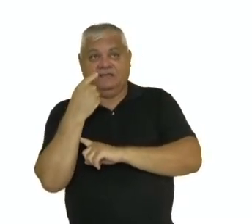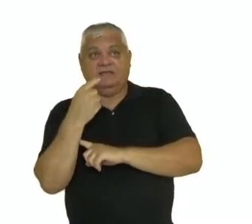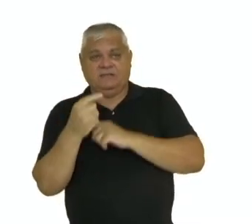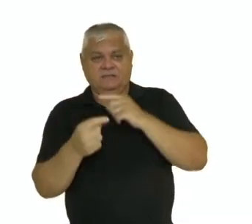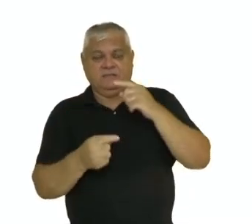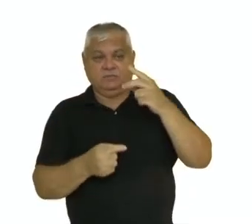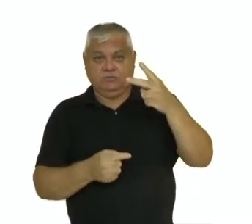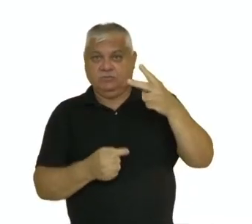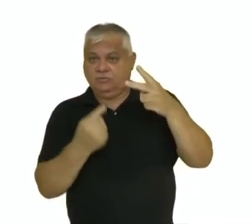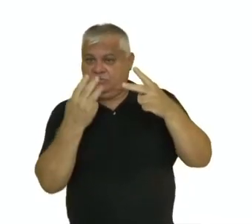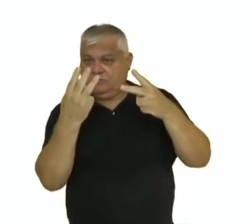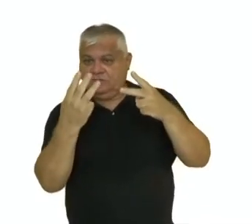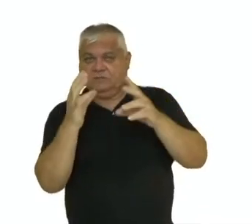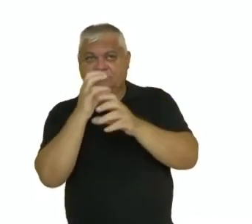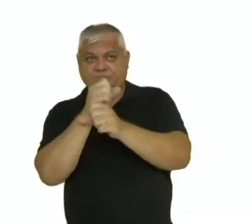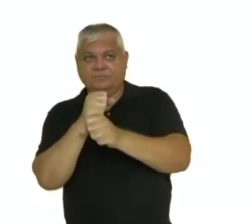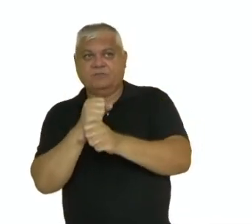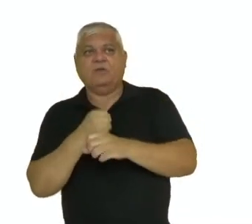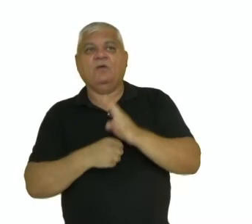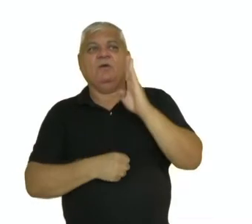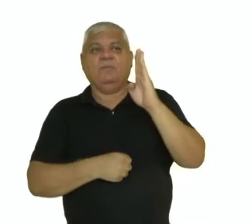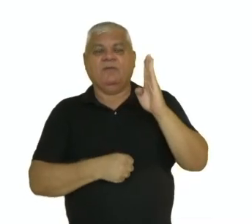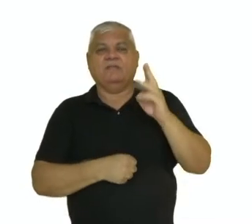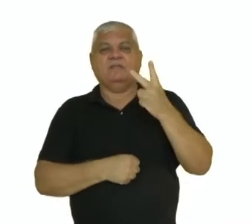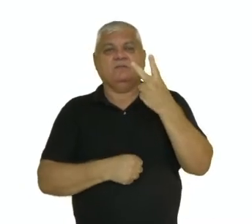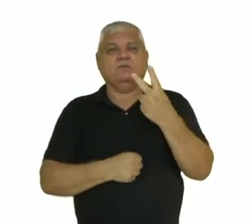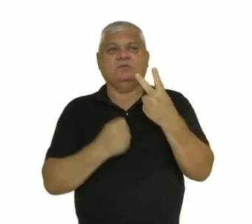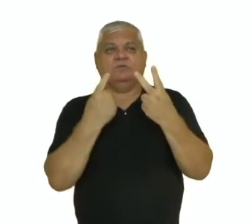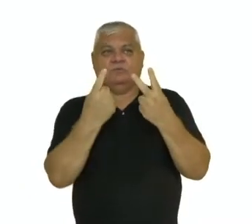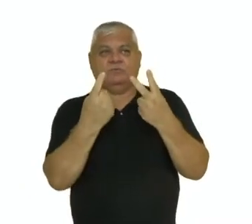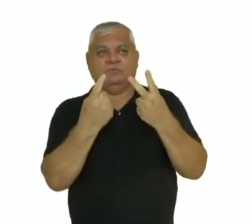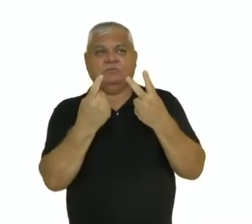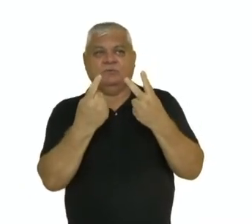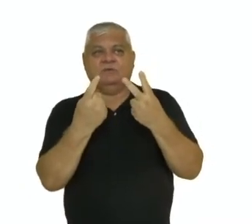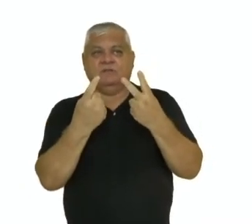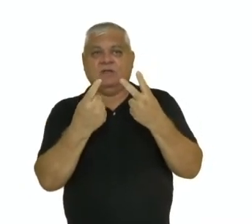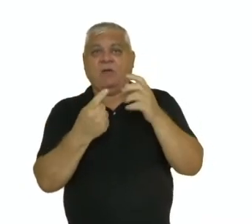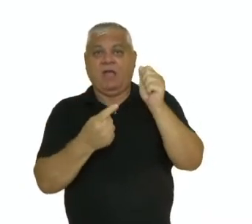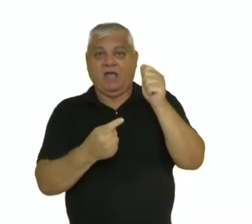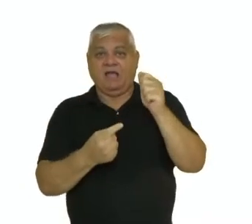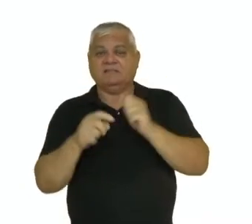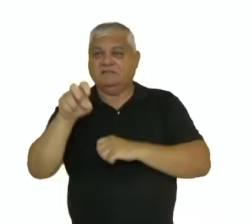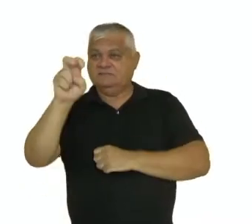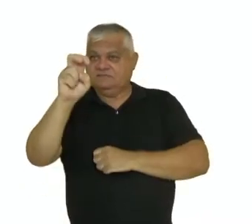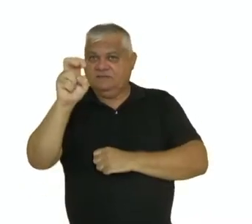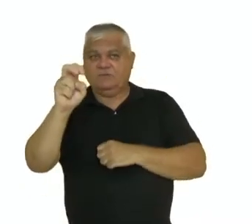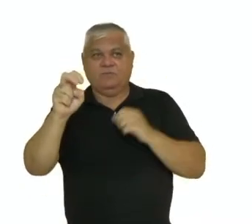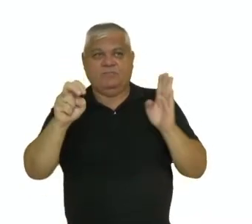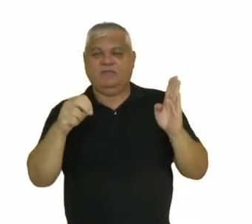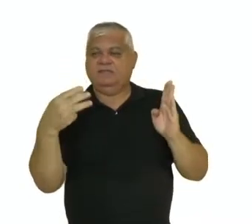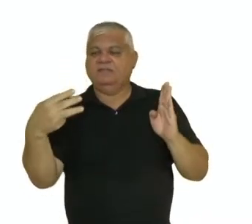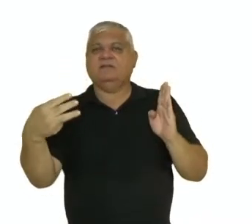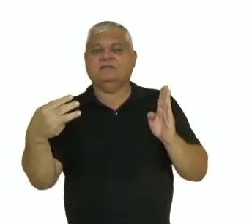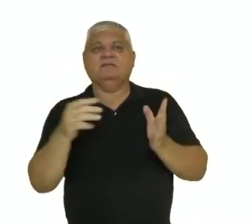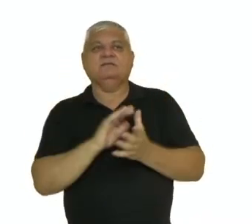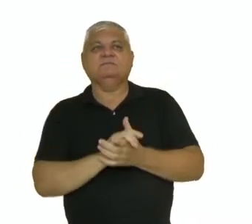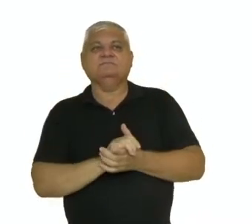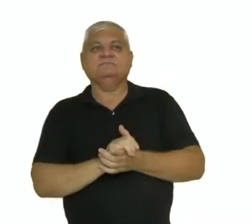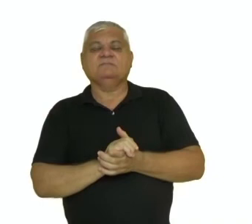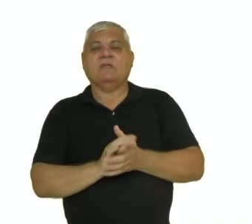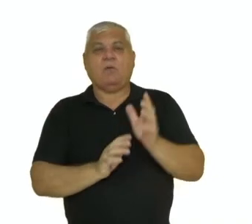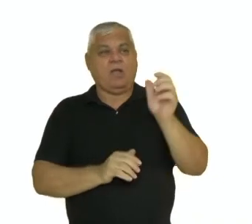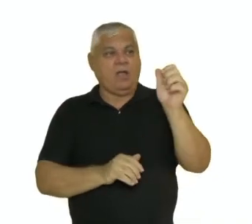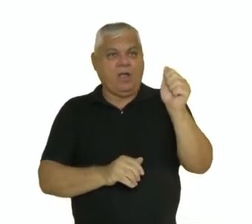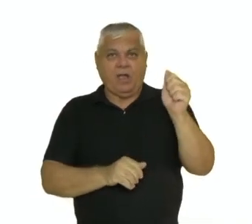e 3, e o B, né, tem 2 e 1. Então, tenho para o A 5 e para o B 3. A e